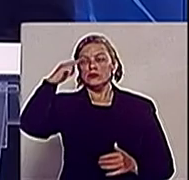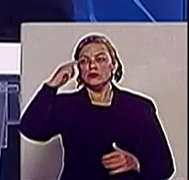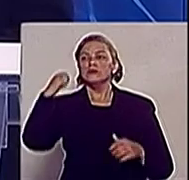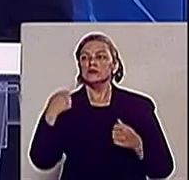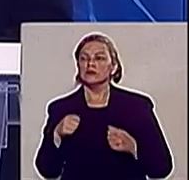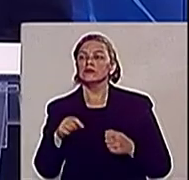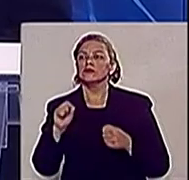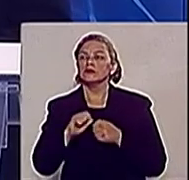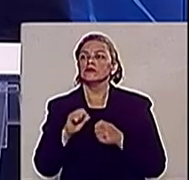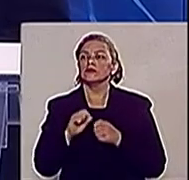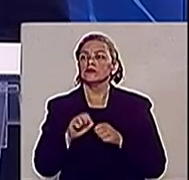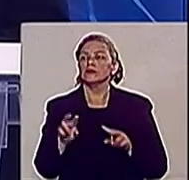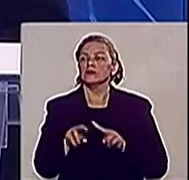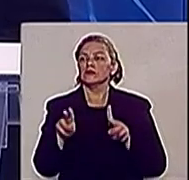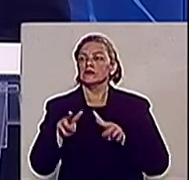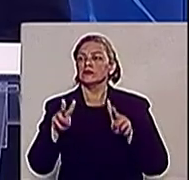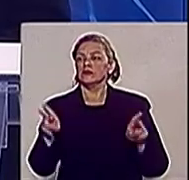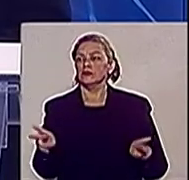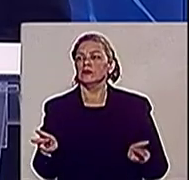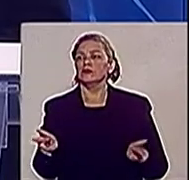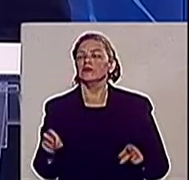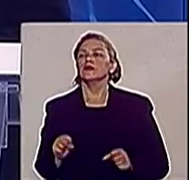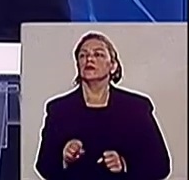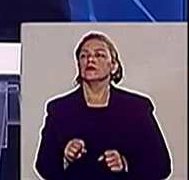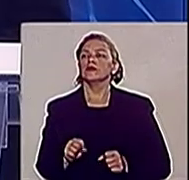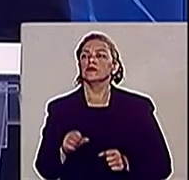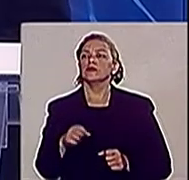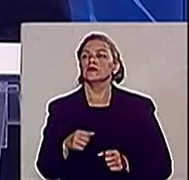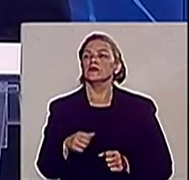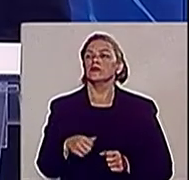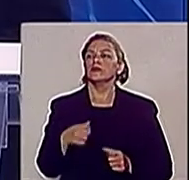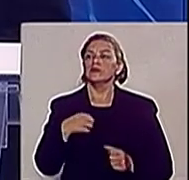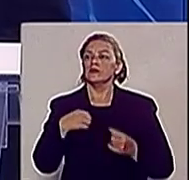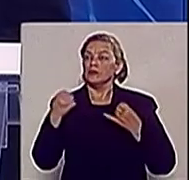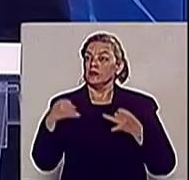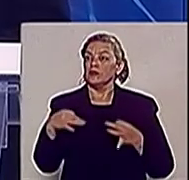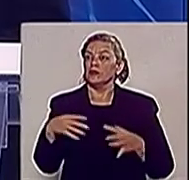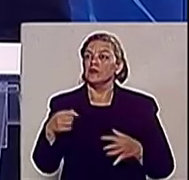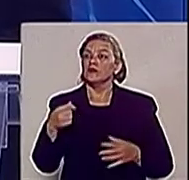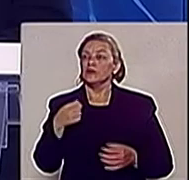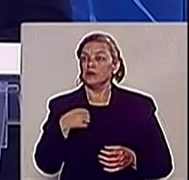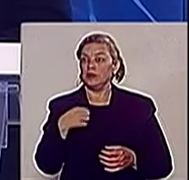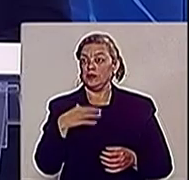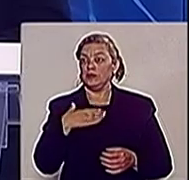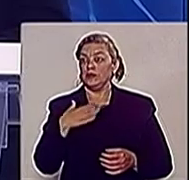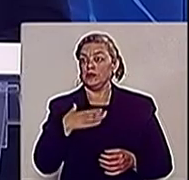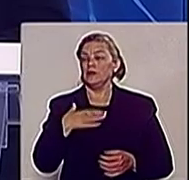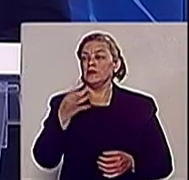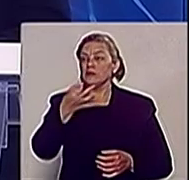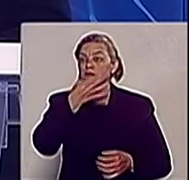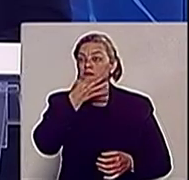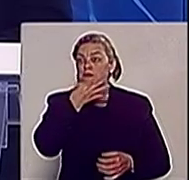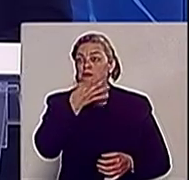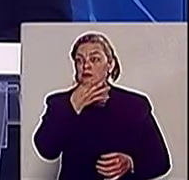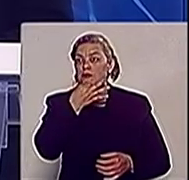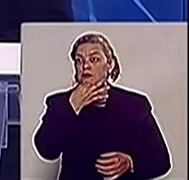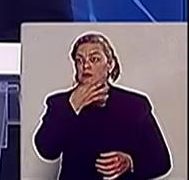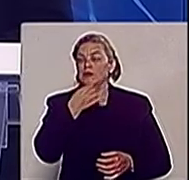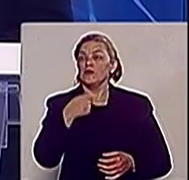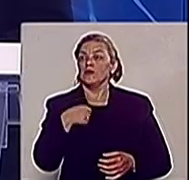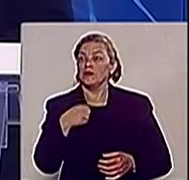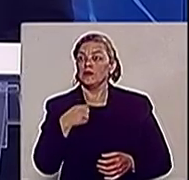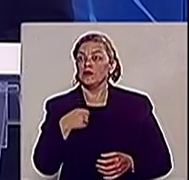O banhado, nós precisamos preservar aquele banhado. Por exemplo, eu tenho a opinião e tenho uma posição, e se for eleito vou impedir, a